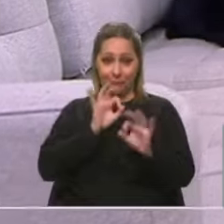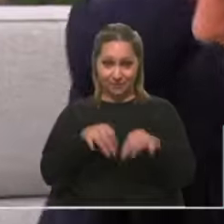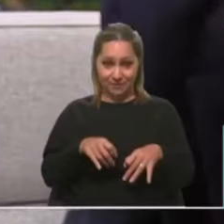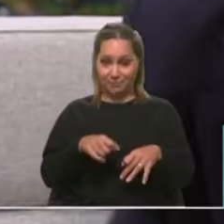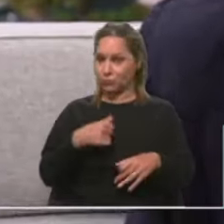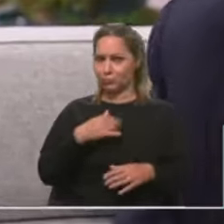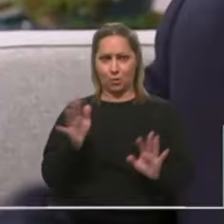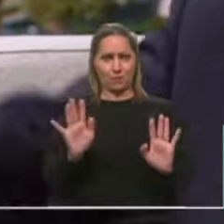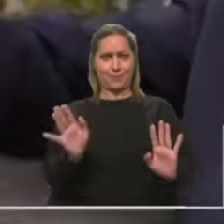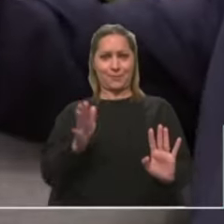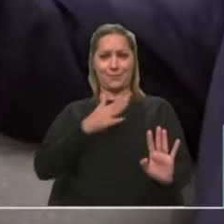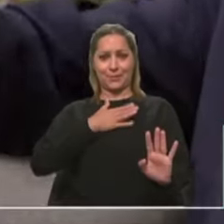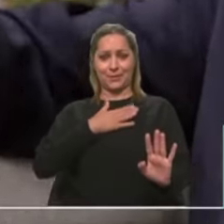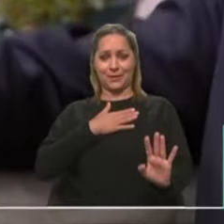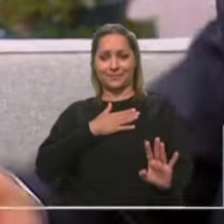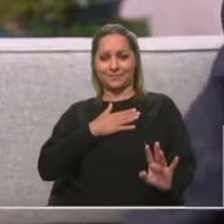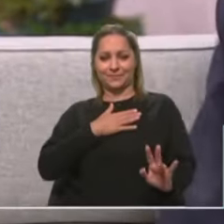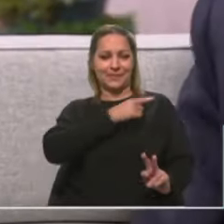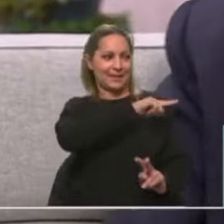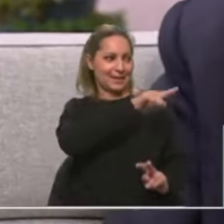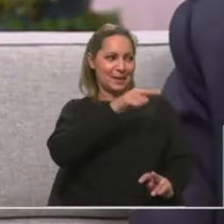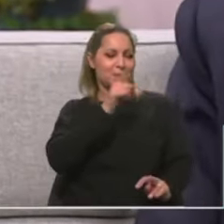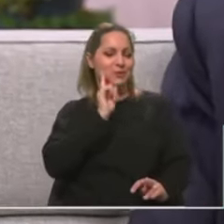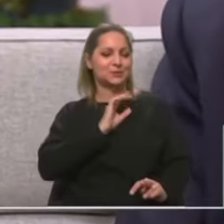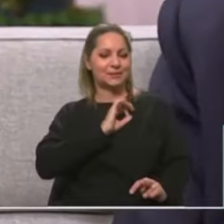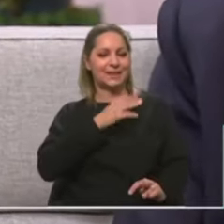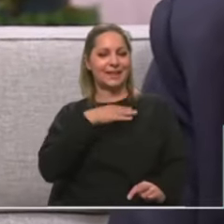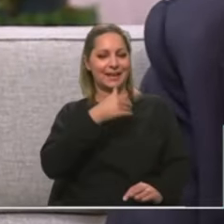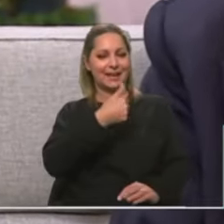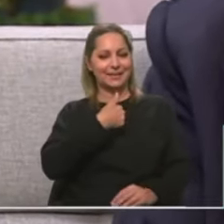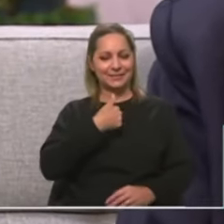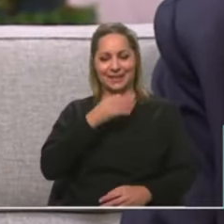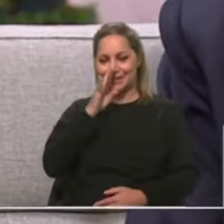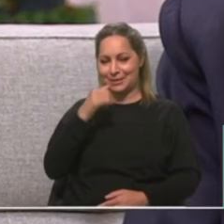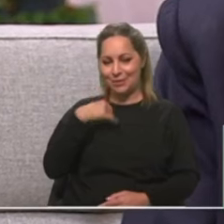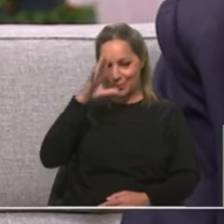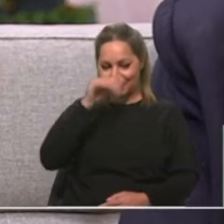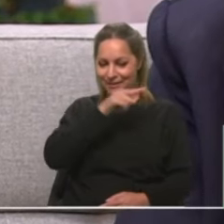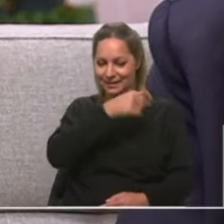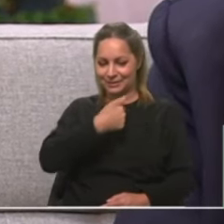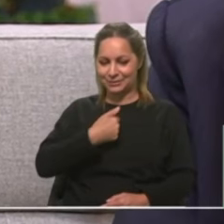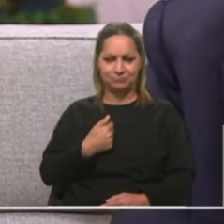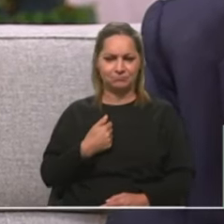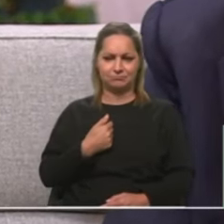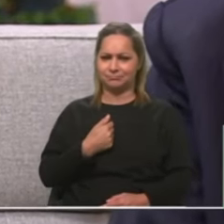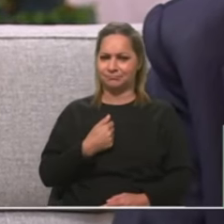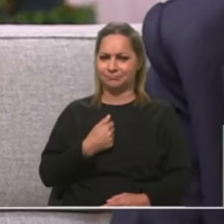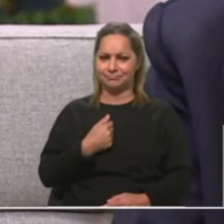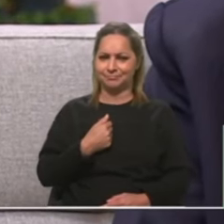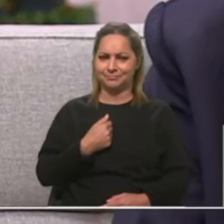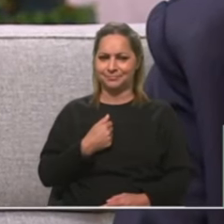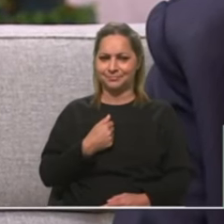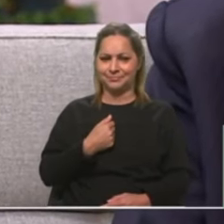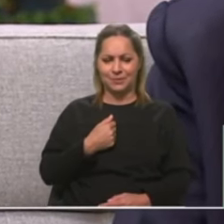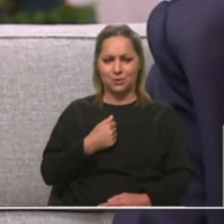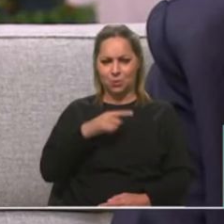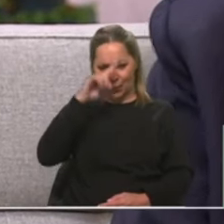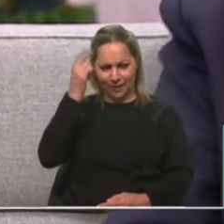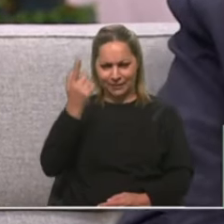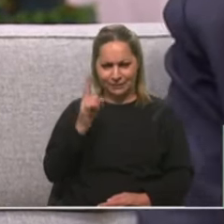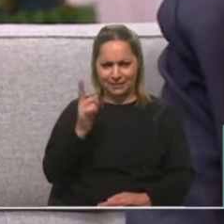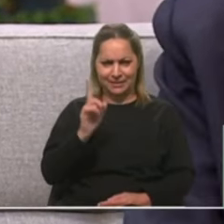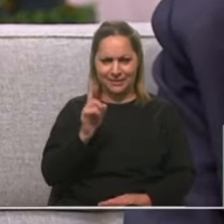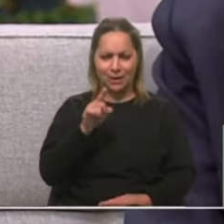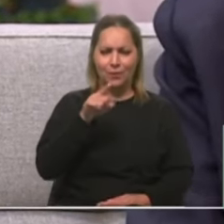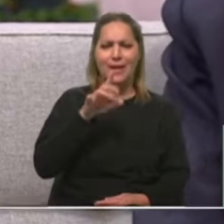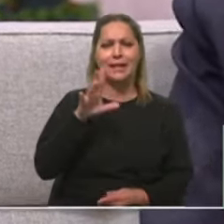quero isso. Vão-me ajudar. Eu acho que estão ali umas senhoras que me querem ajudar, se eu não souber alguma coisa. Não, mas não, não é... Não, mas, ai, não é perguntas difíceis. Não, é